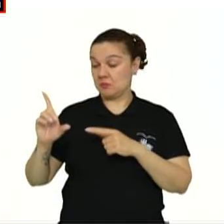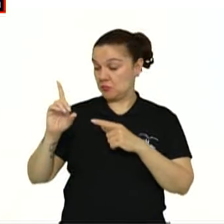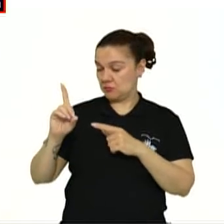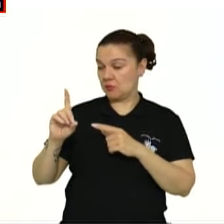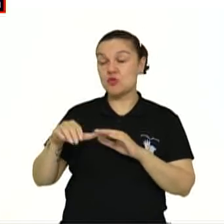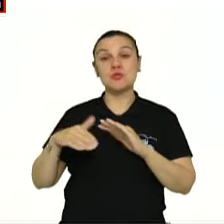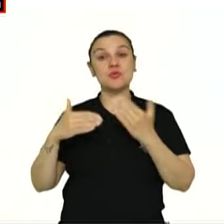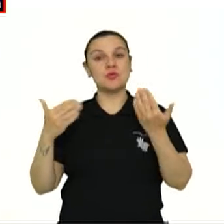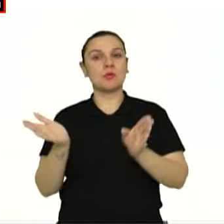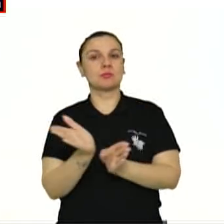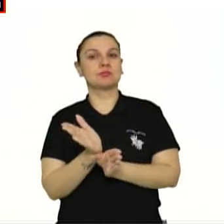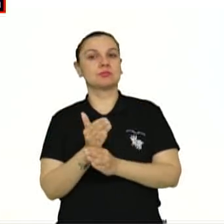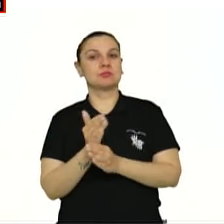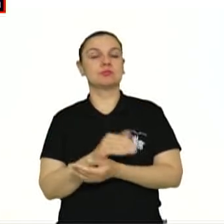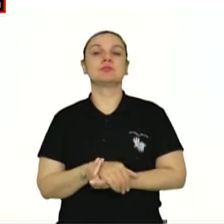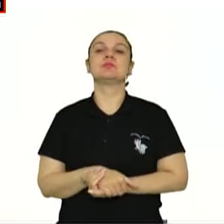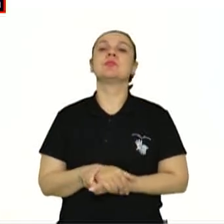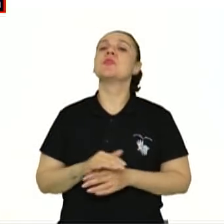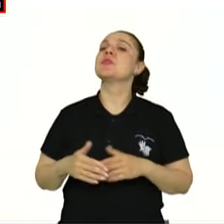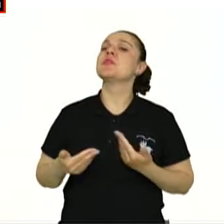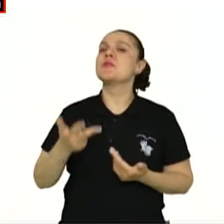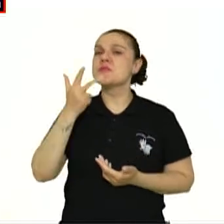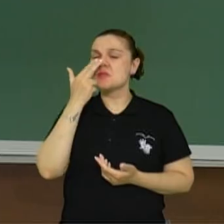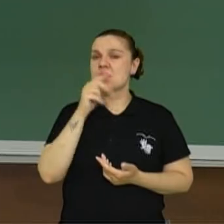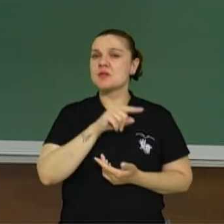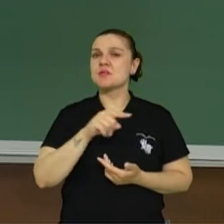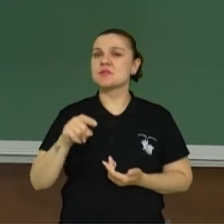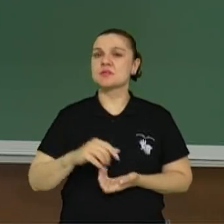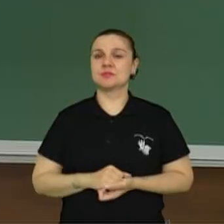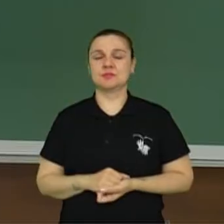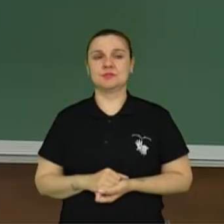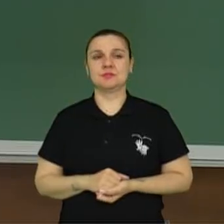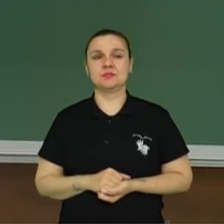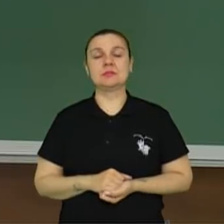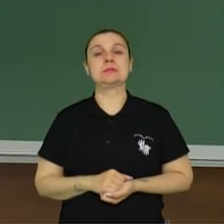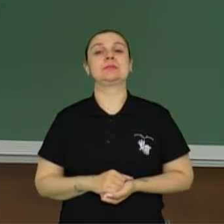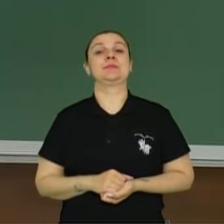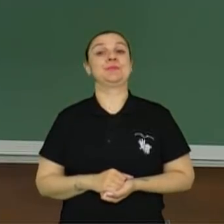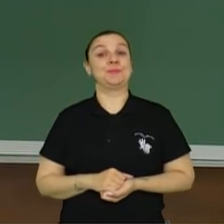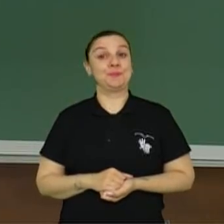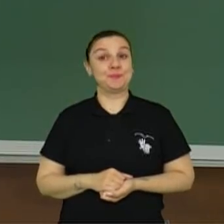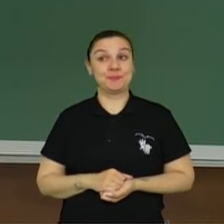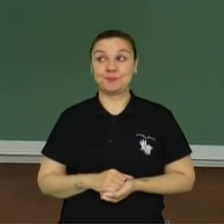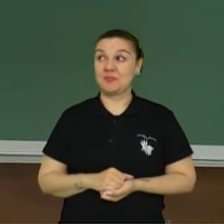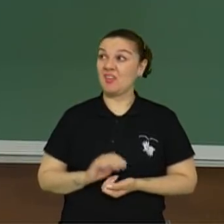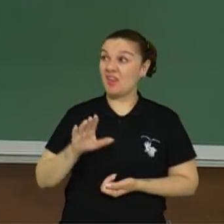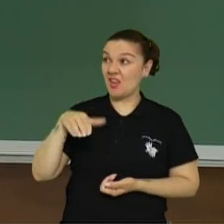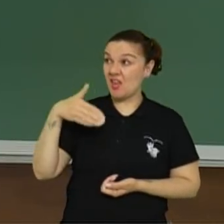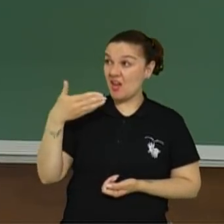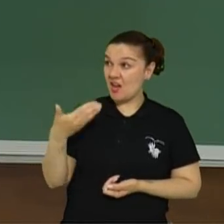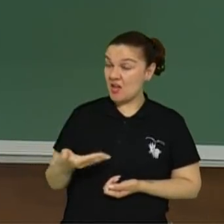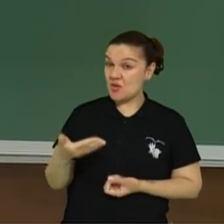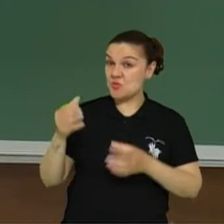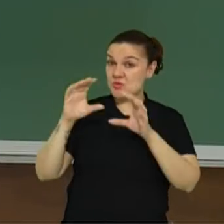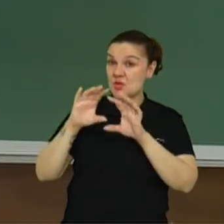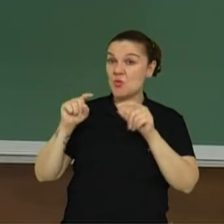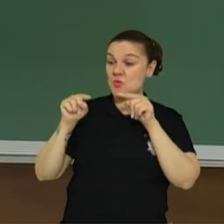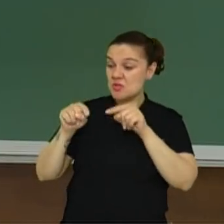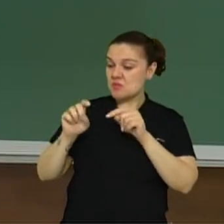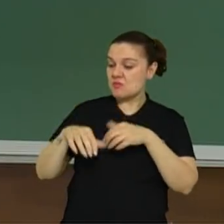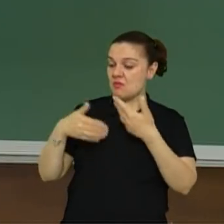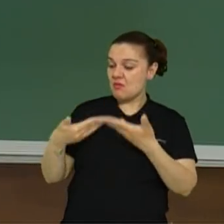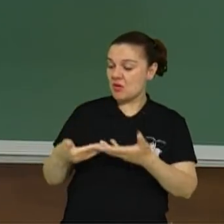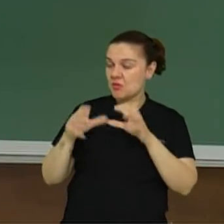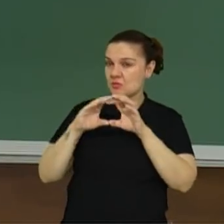no sentido somente figurado. O que vocês acham? Peraí, caiu do céu, isso caiu do